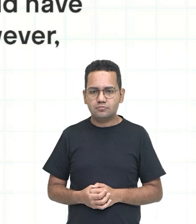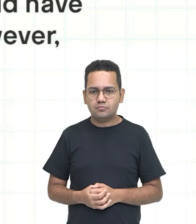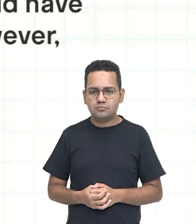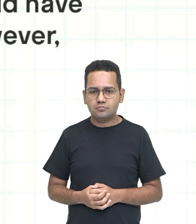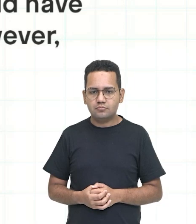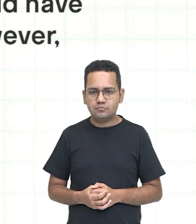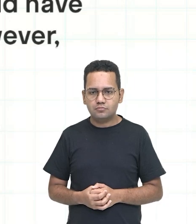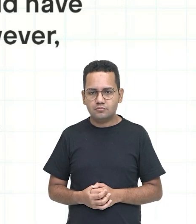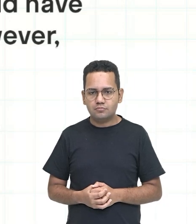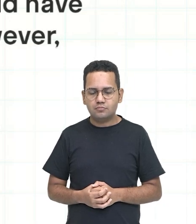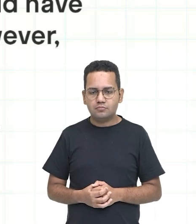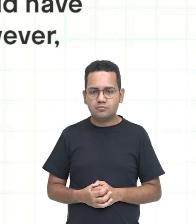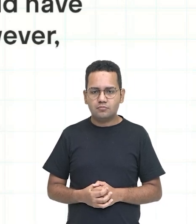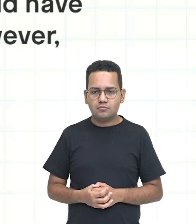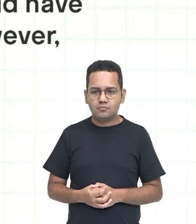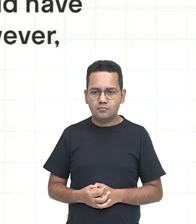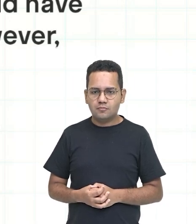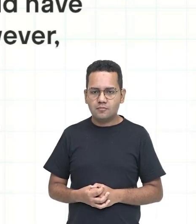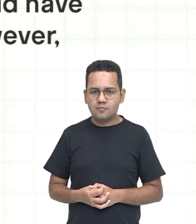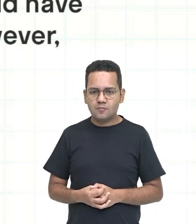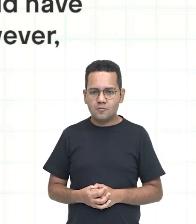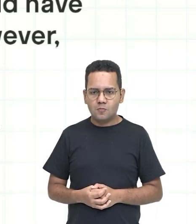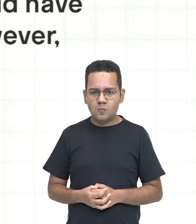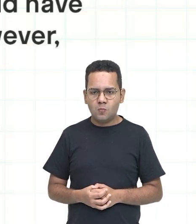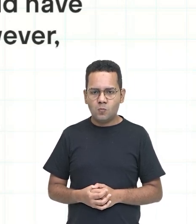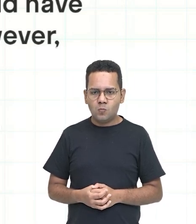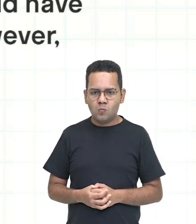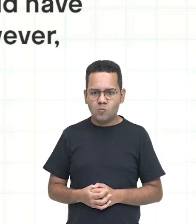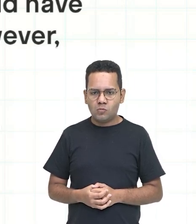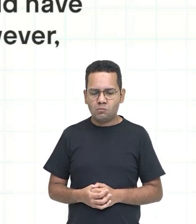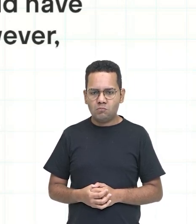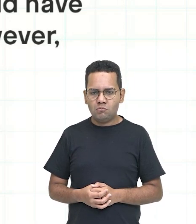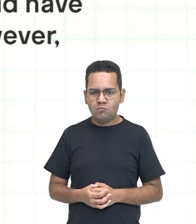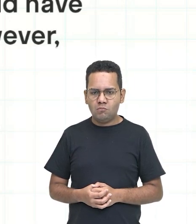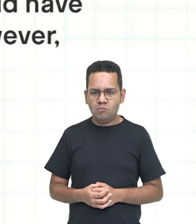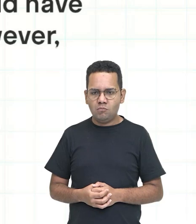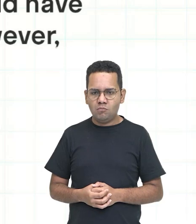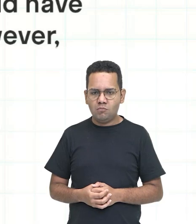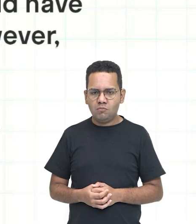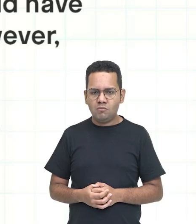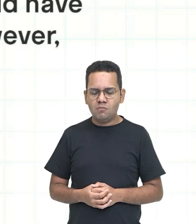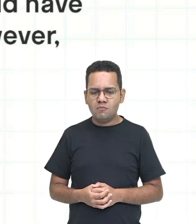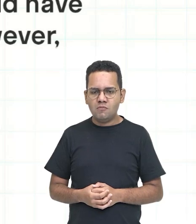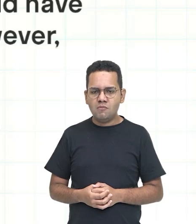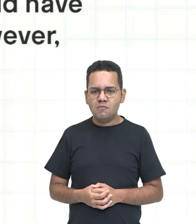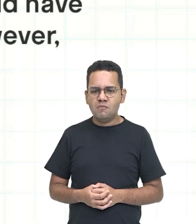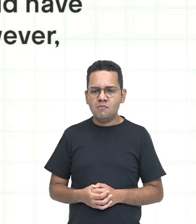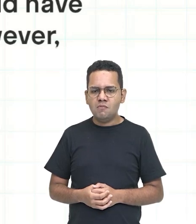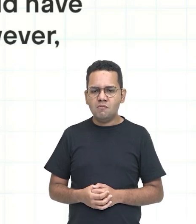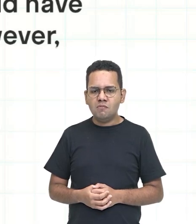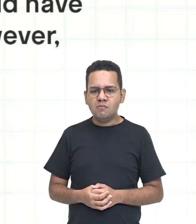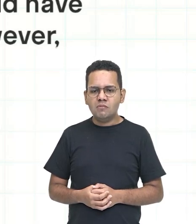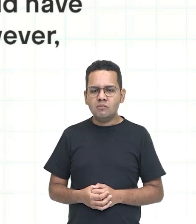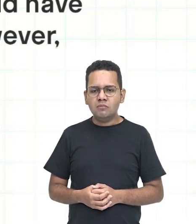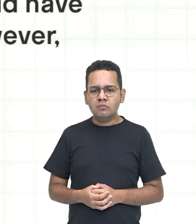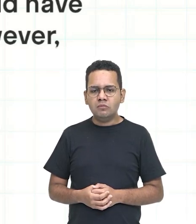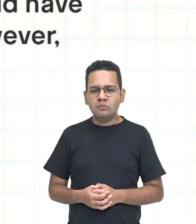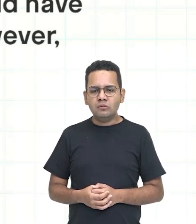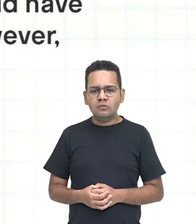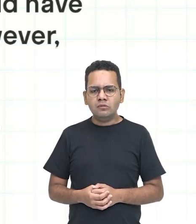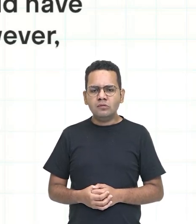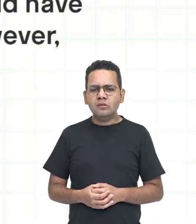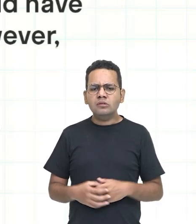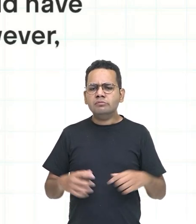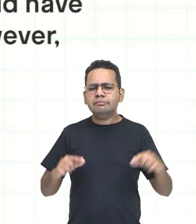multiverse theory suggests that our universe might be one of many universes that exist simultaneously. O